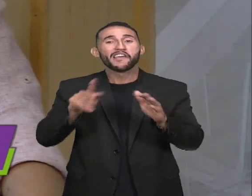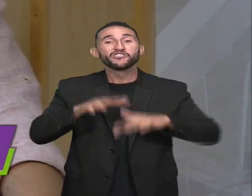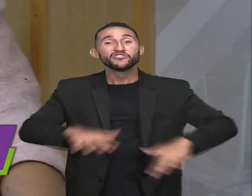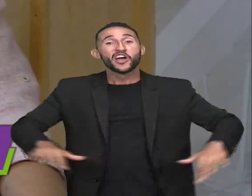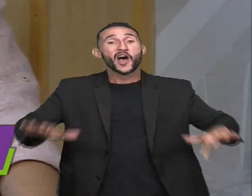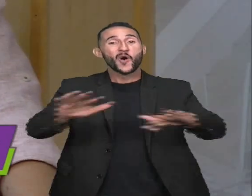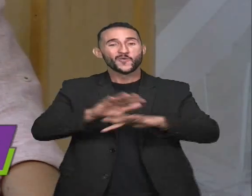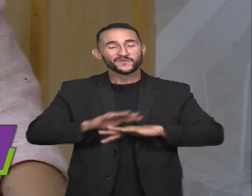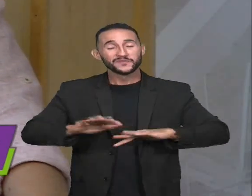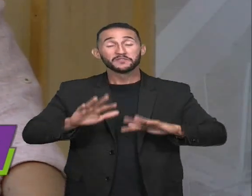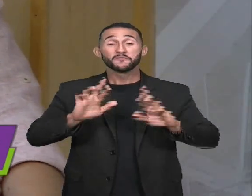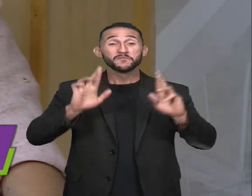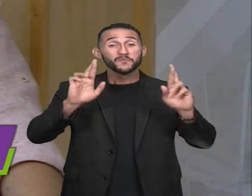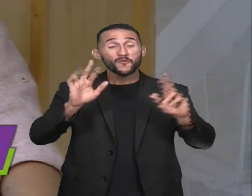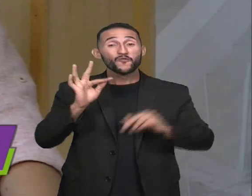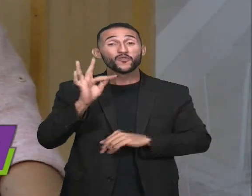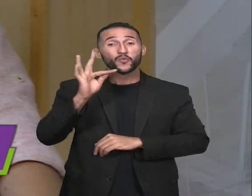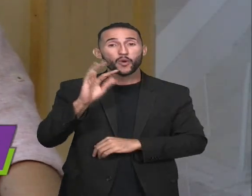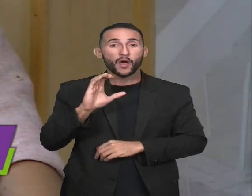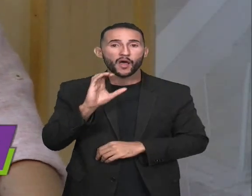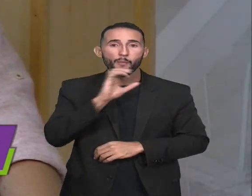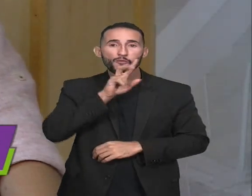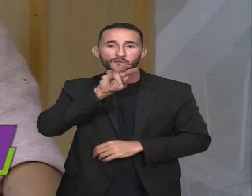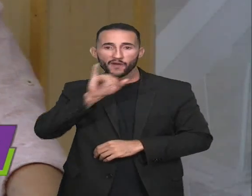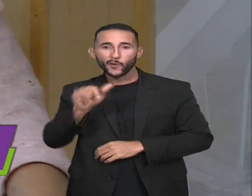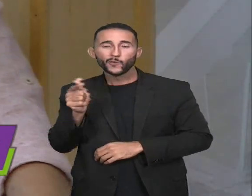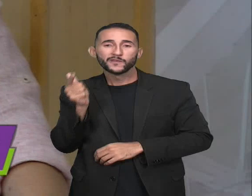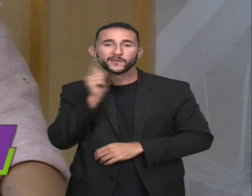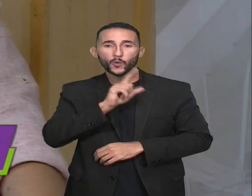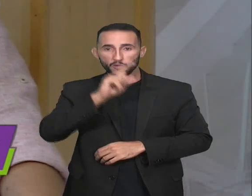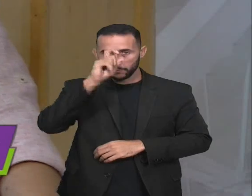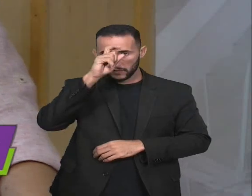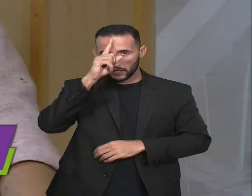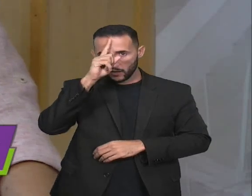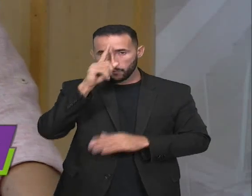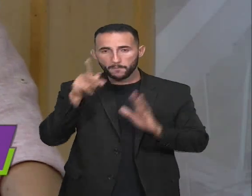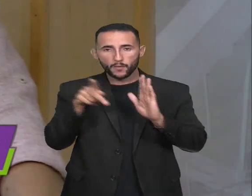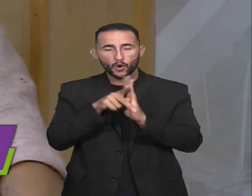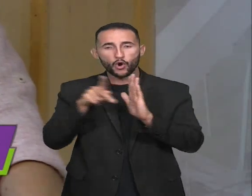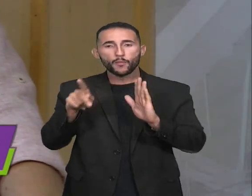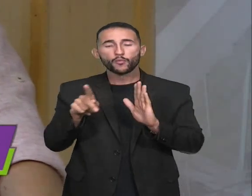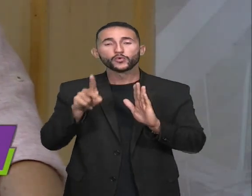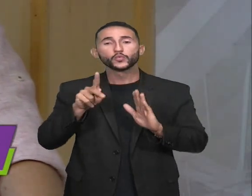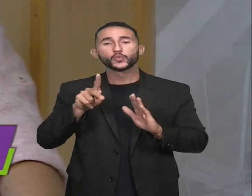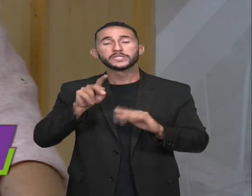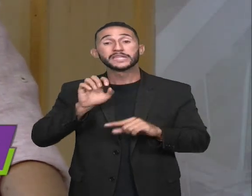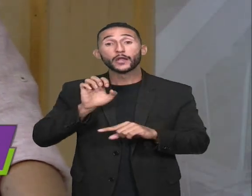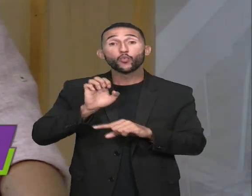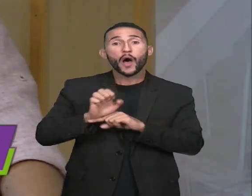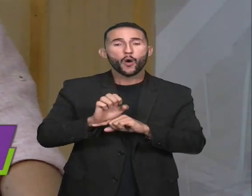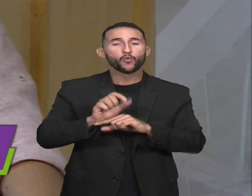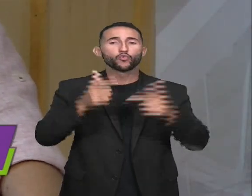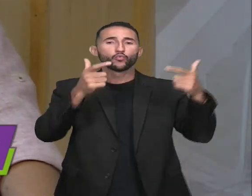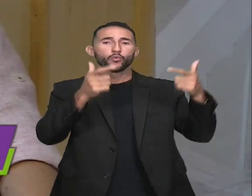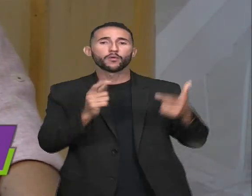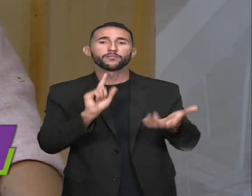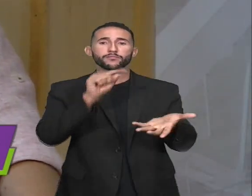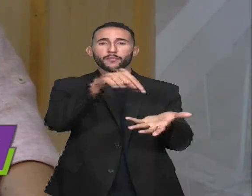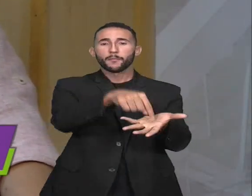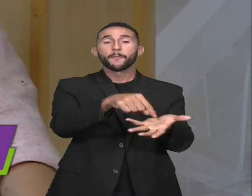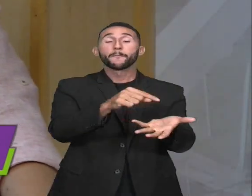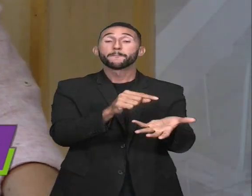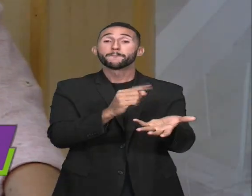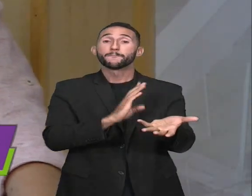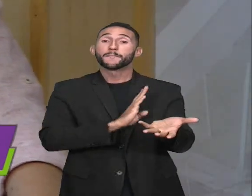breve também o Hospital Regional de Barueri que é do estado Governo do Estado sendo inaugurado pelo nosso governador tarcíso de Freitas